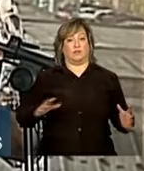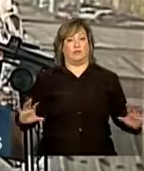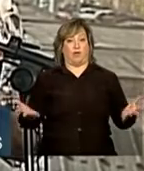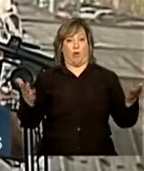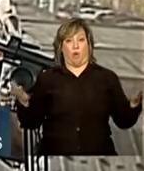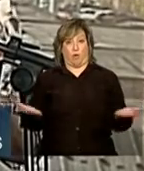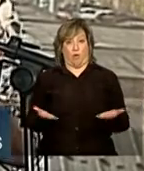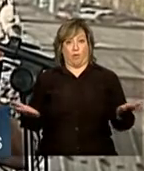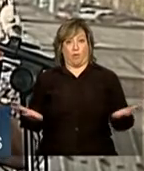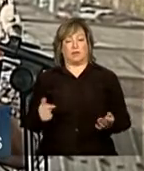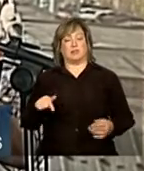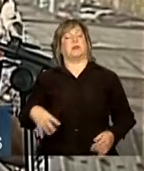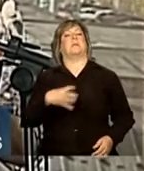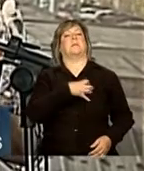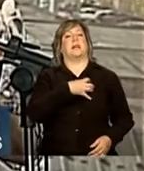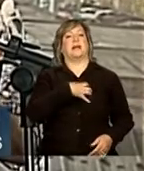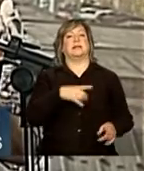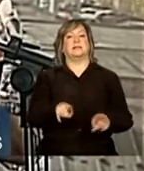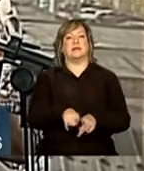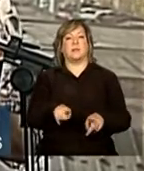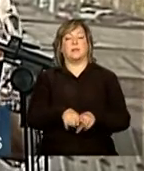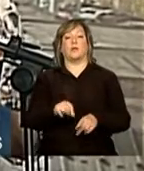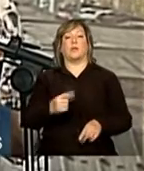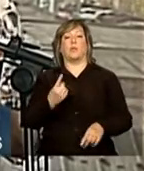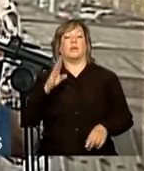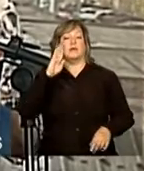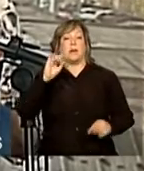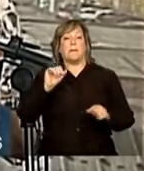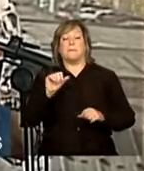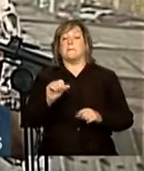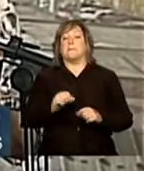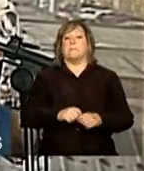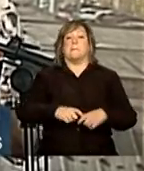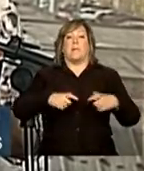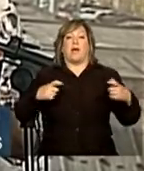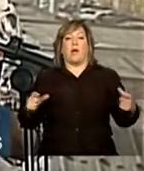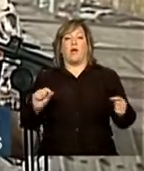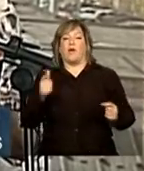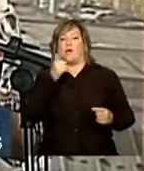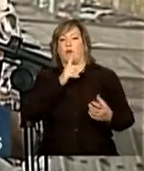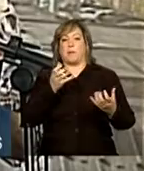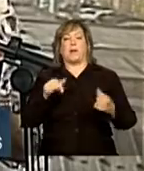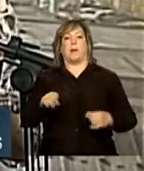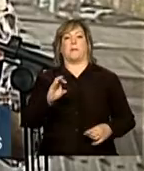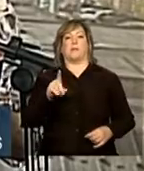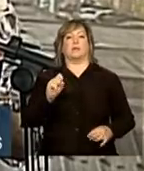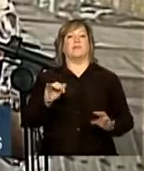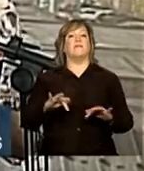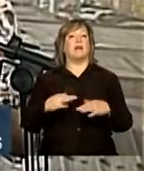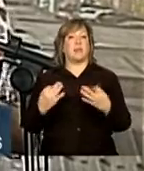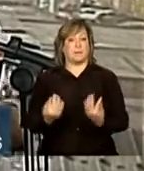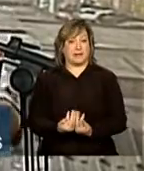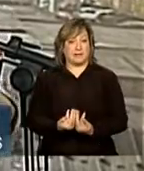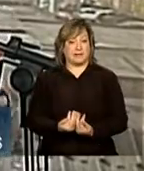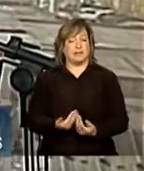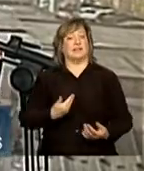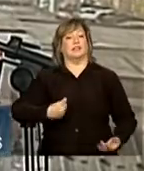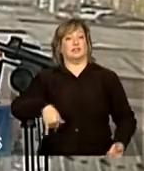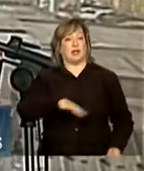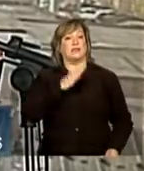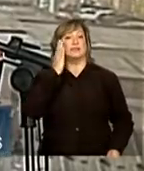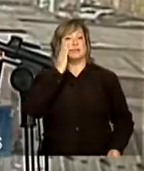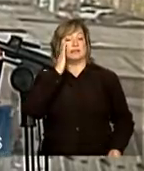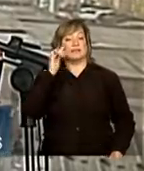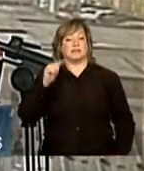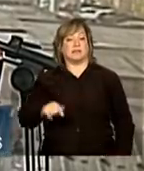semana, e a Bahia também é um dos maiores beneficiários, é o Bolsa Família. Nós sabemos que o